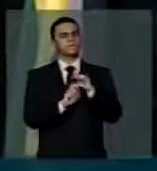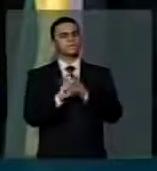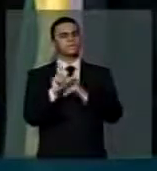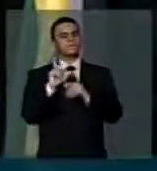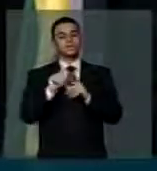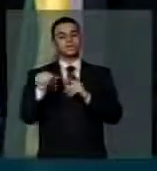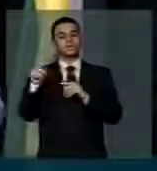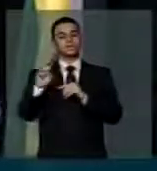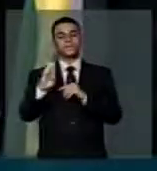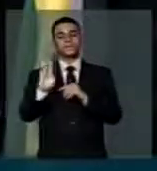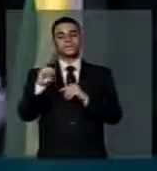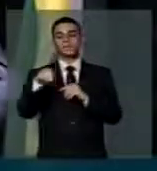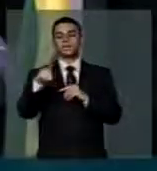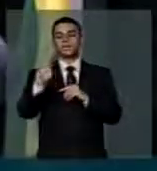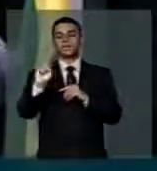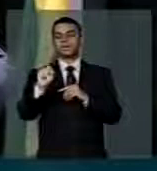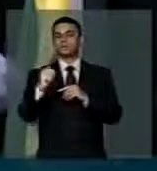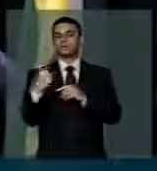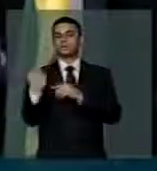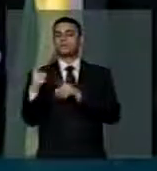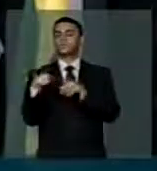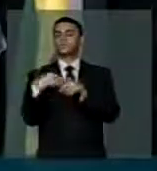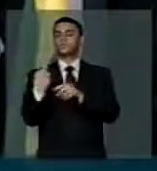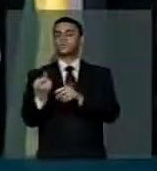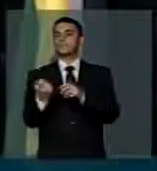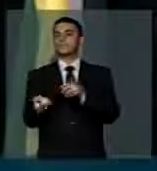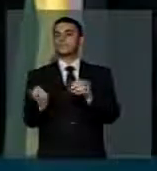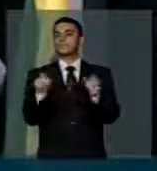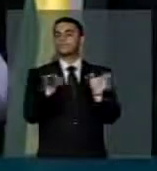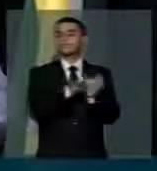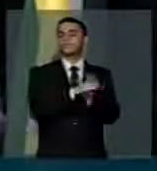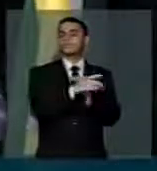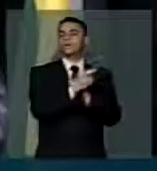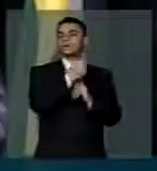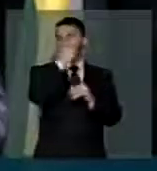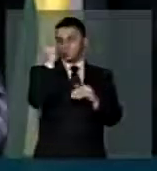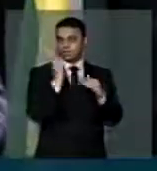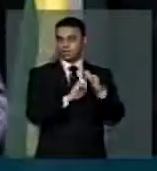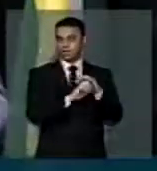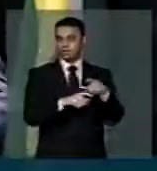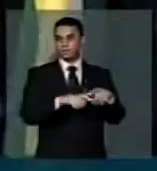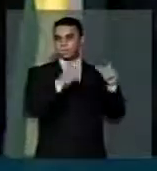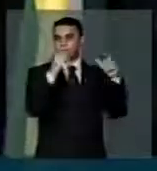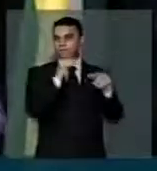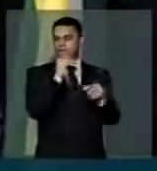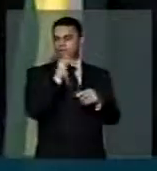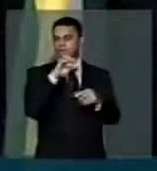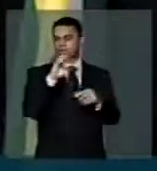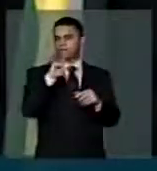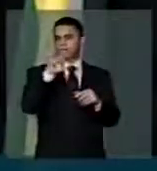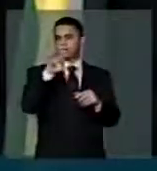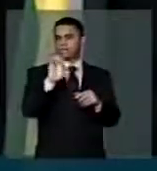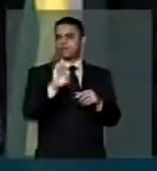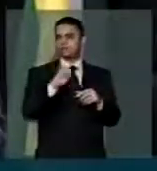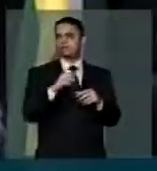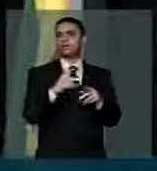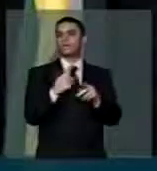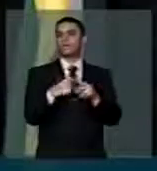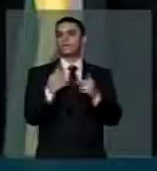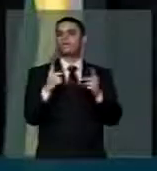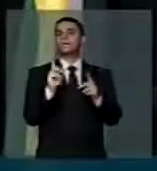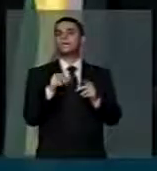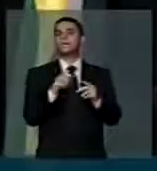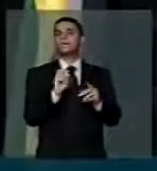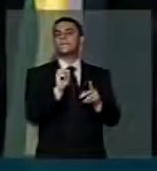para o BNDES e lá está indo parar na mão de grandes empresas como a do senhor Eike Batista. São empréstimos, senhores,